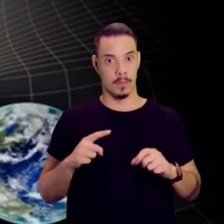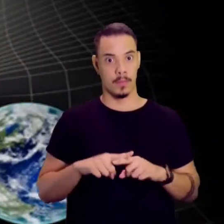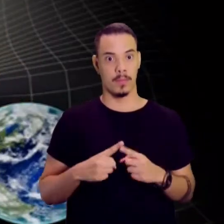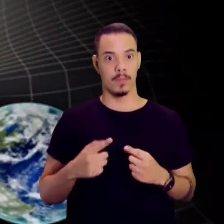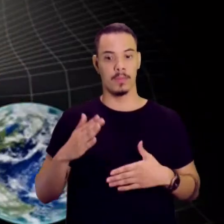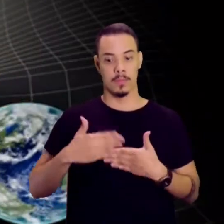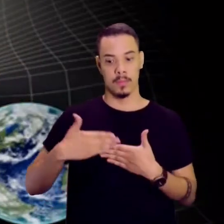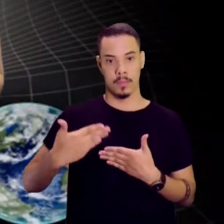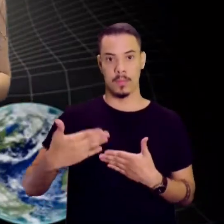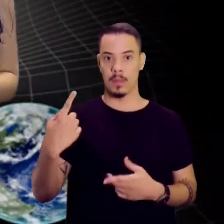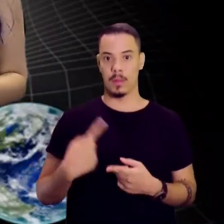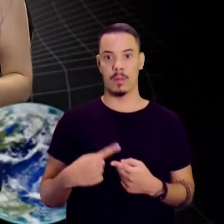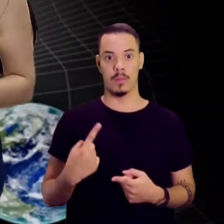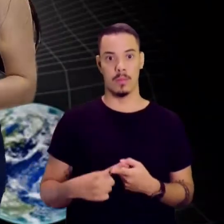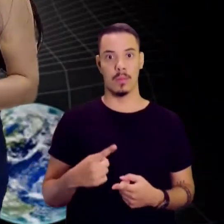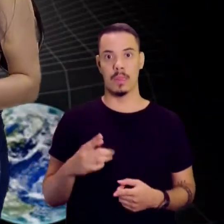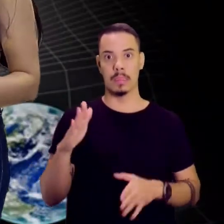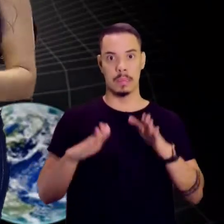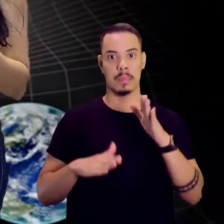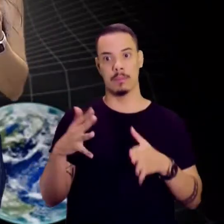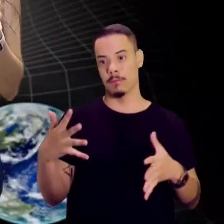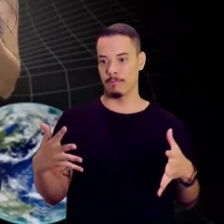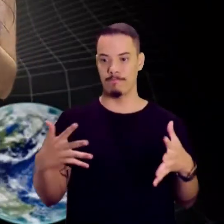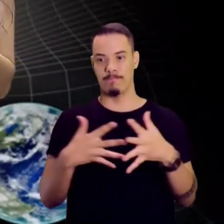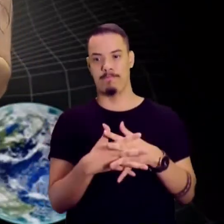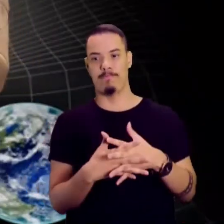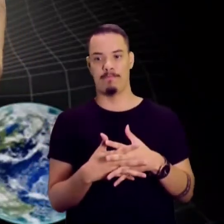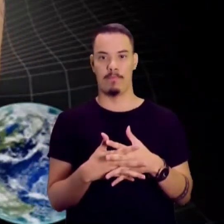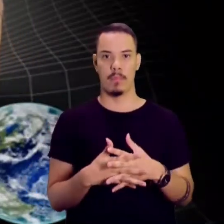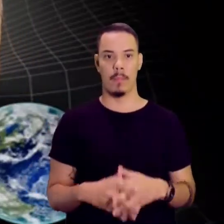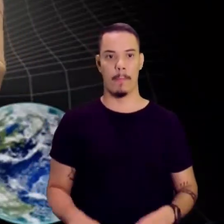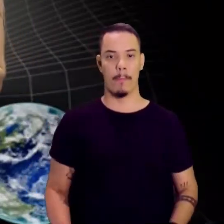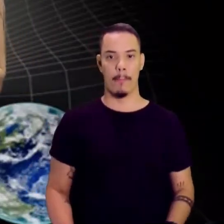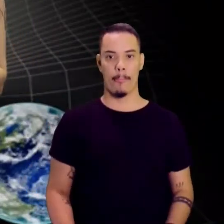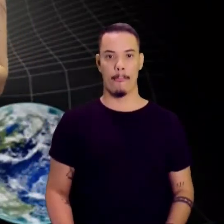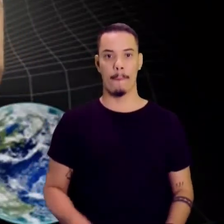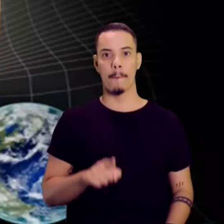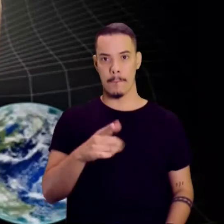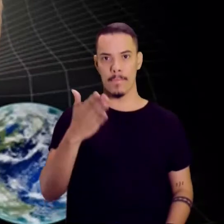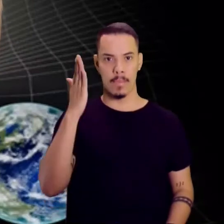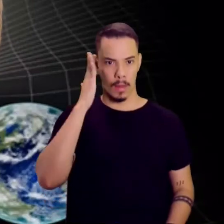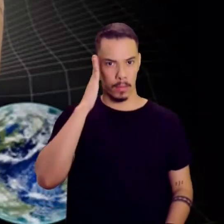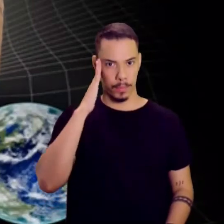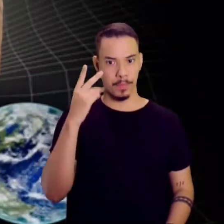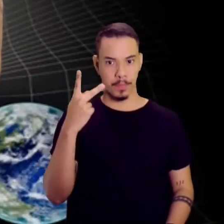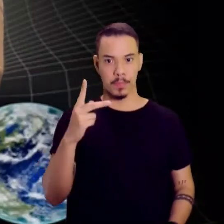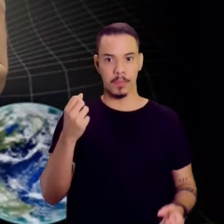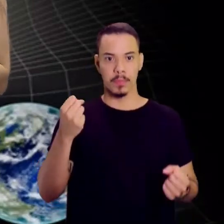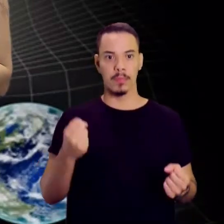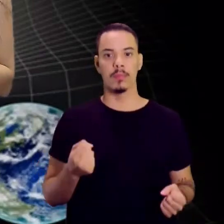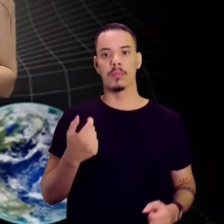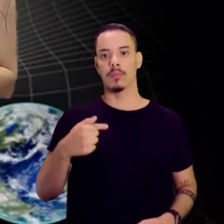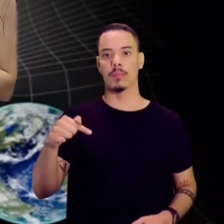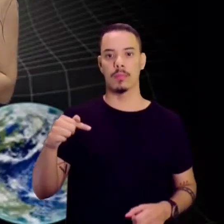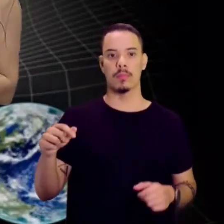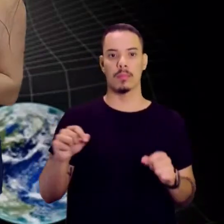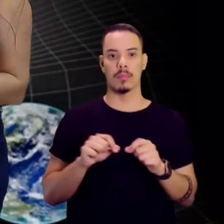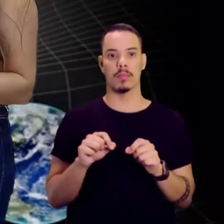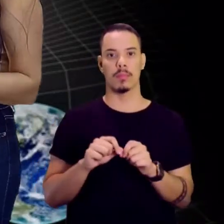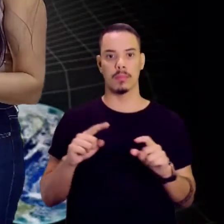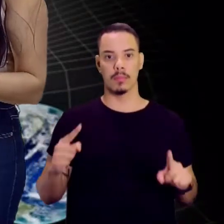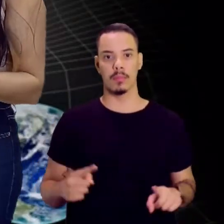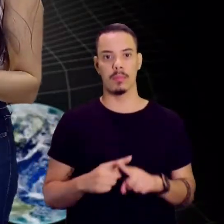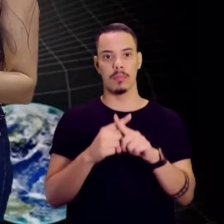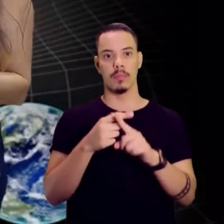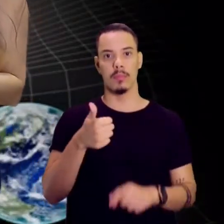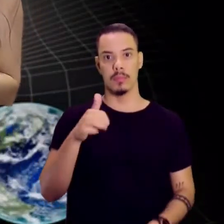sua massa, porque em quilograma-força se confunde os valores. Exatamente. Ou seja, se você quiser saber seu peso, você pega aquele valor da balança e multiplica por